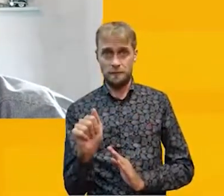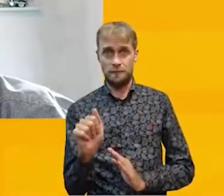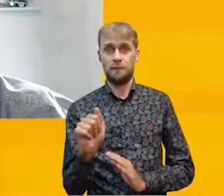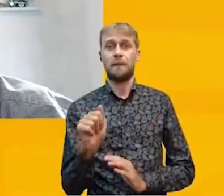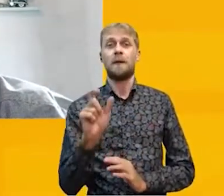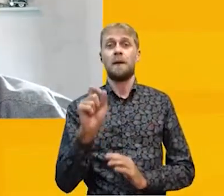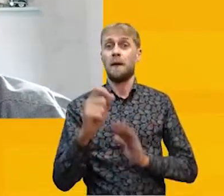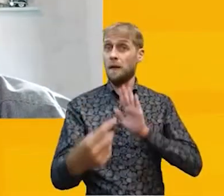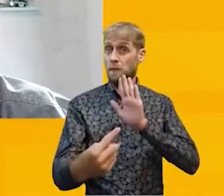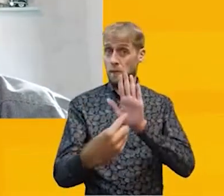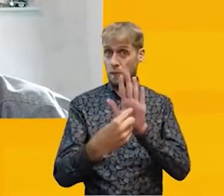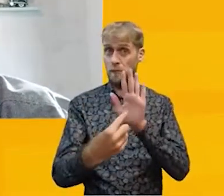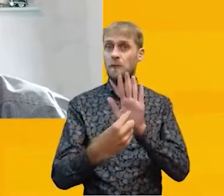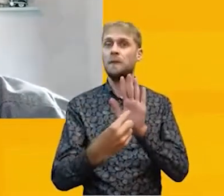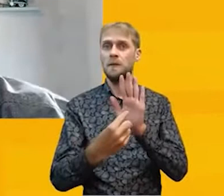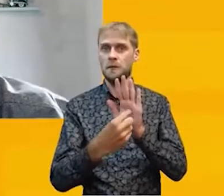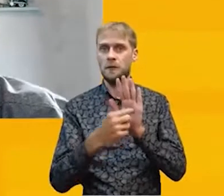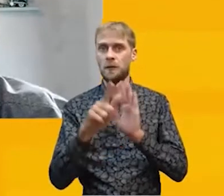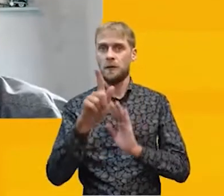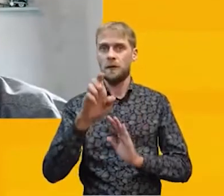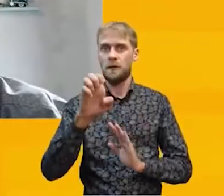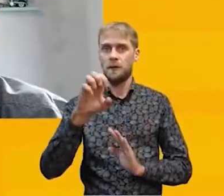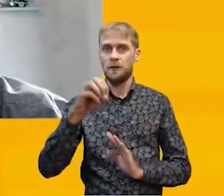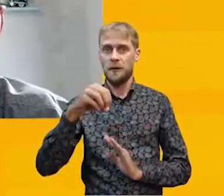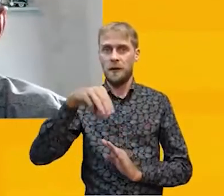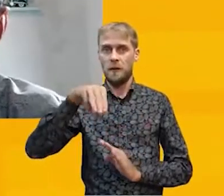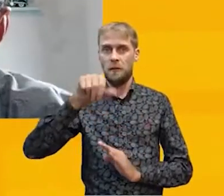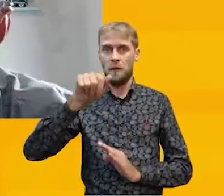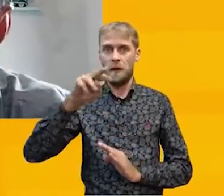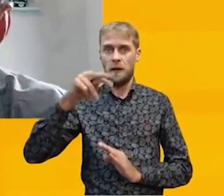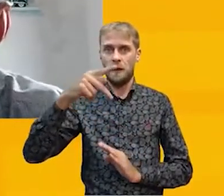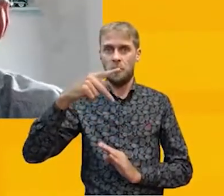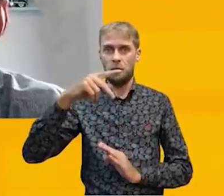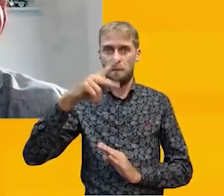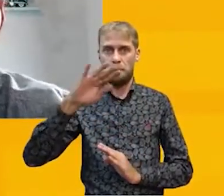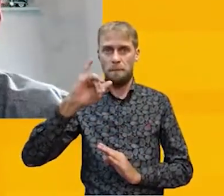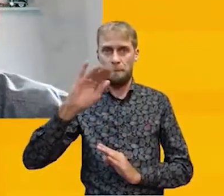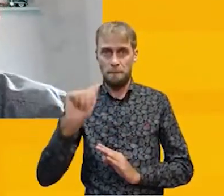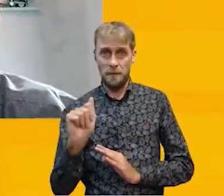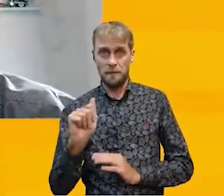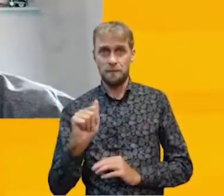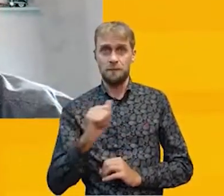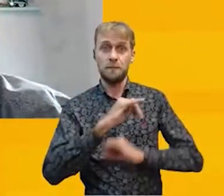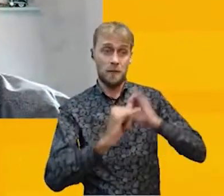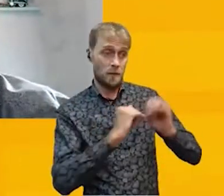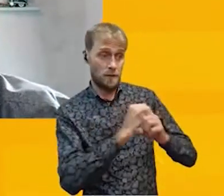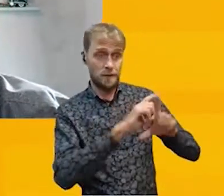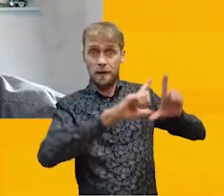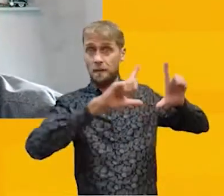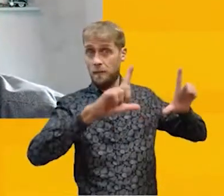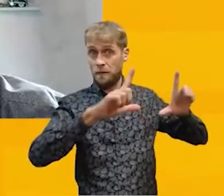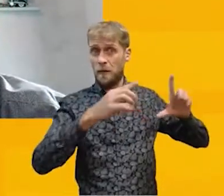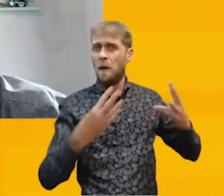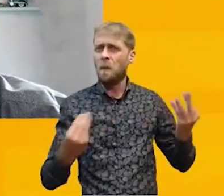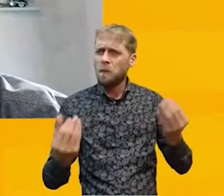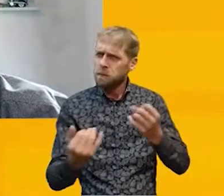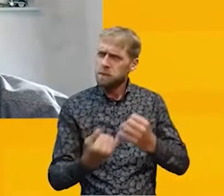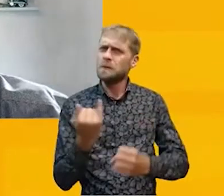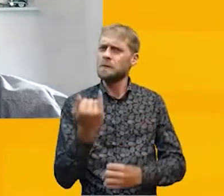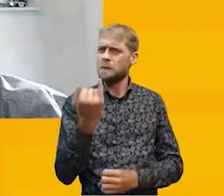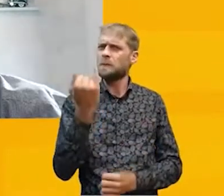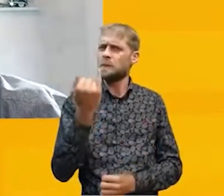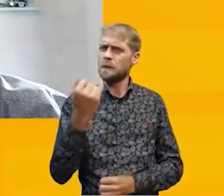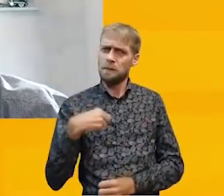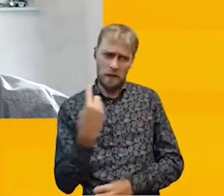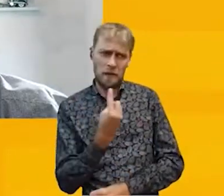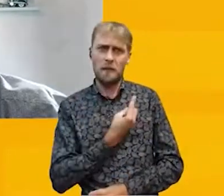que apresentou o GeoMatopiba, uma plataforma que será muito importante para que nós, os